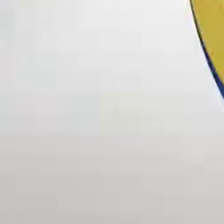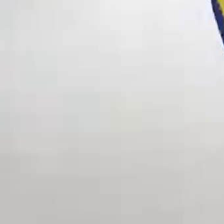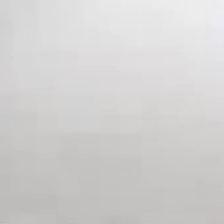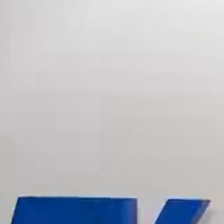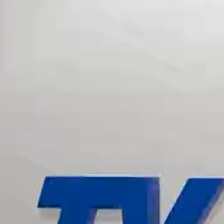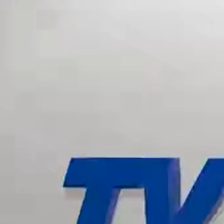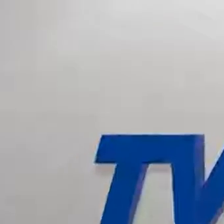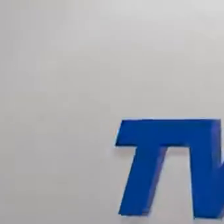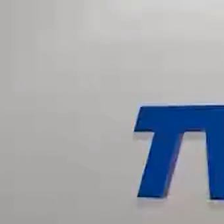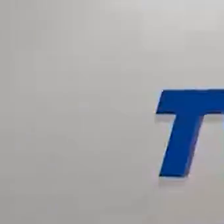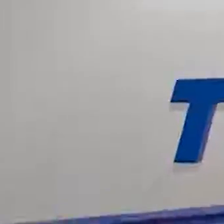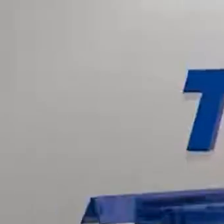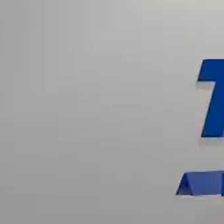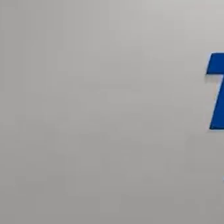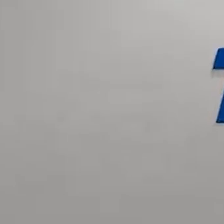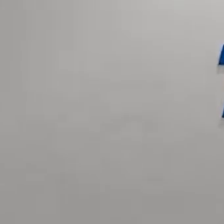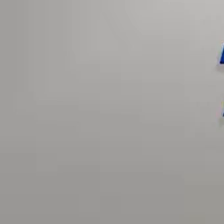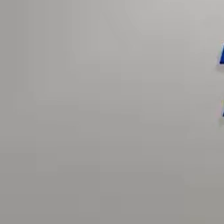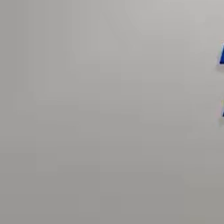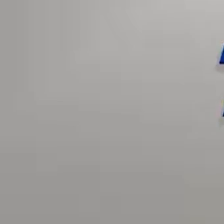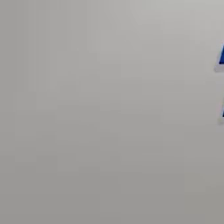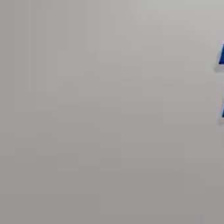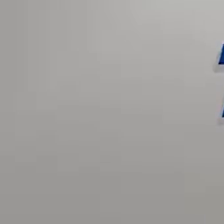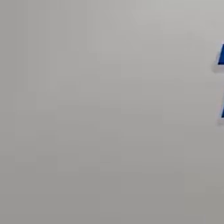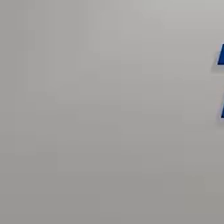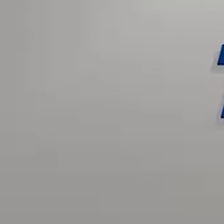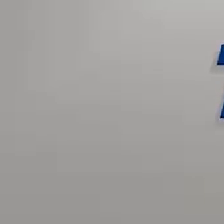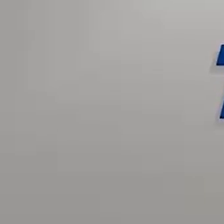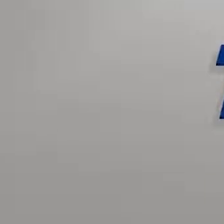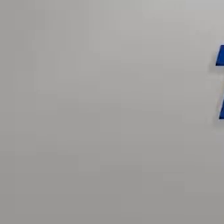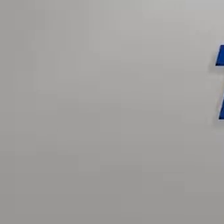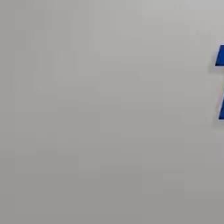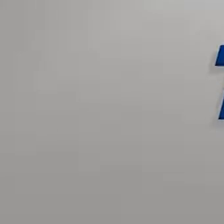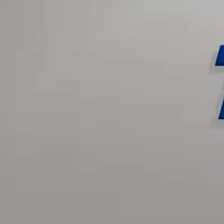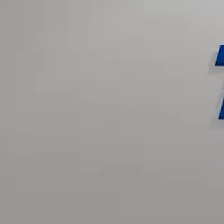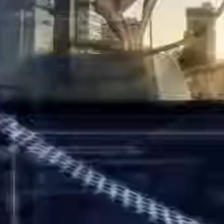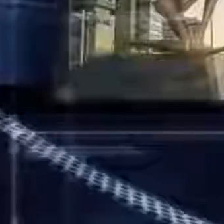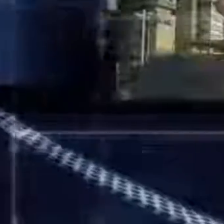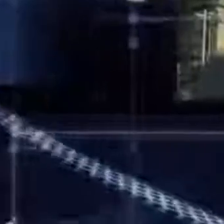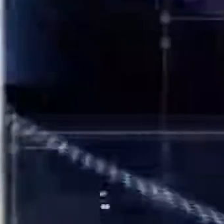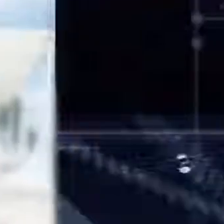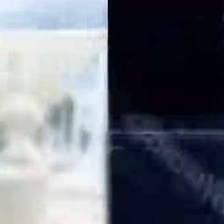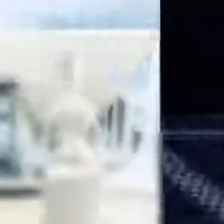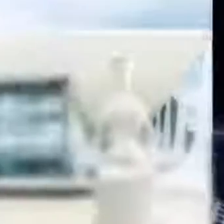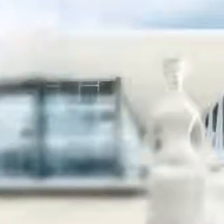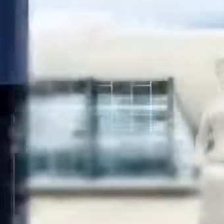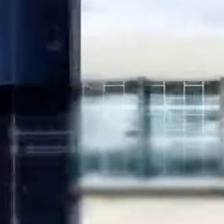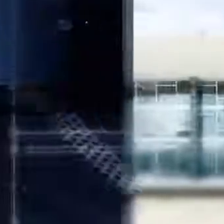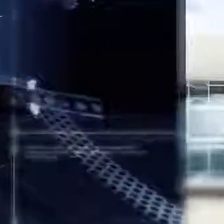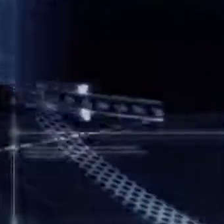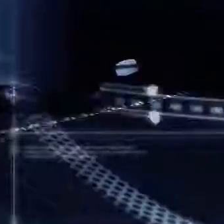TV Fortaleza, a emissora da Casa do Povo.